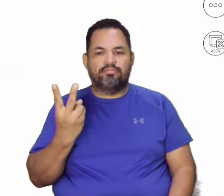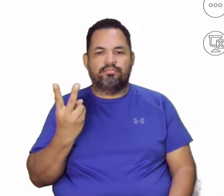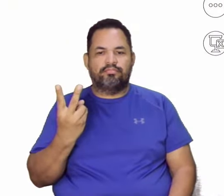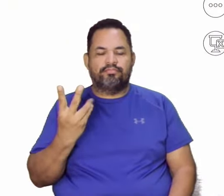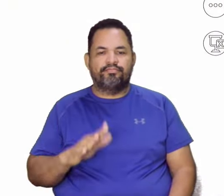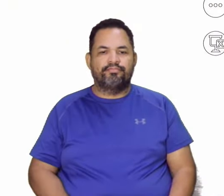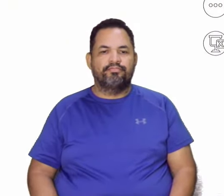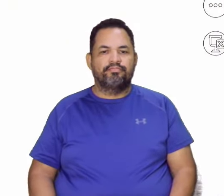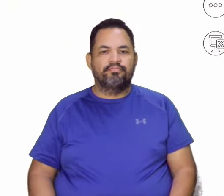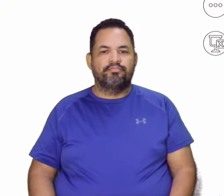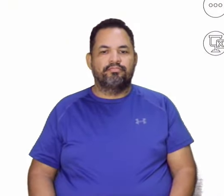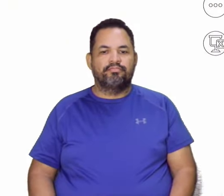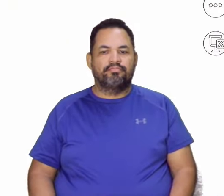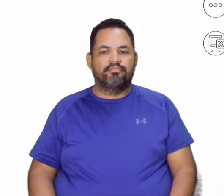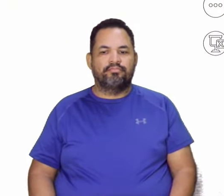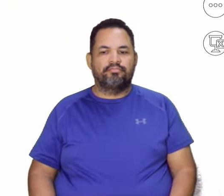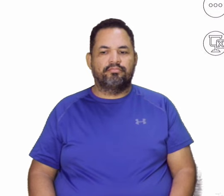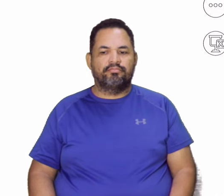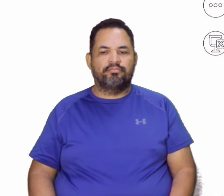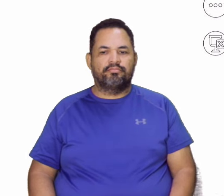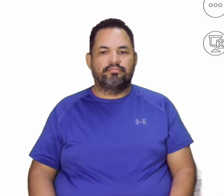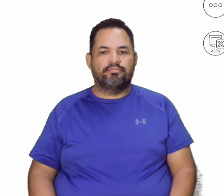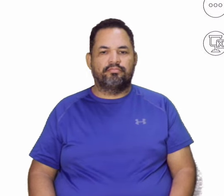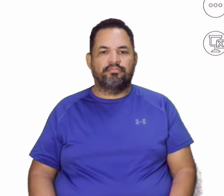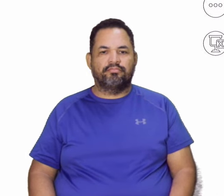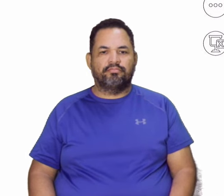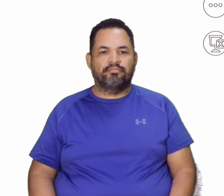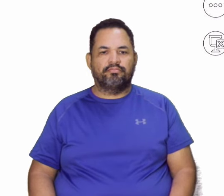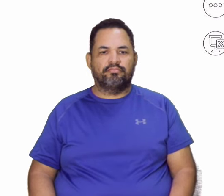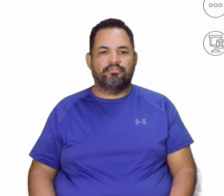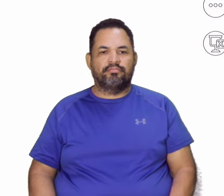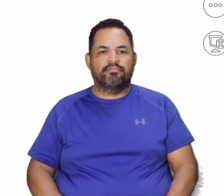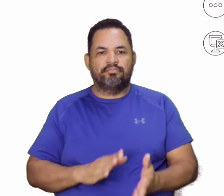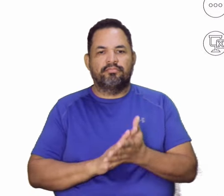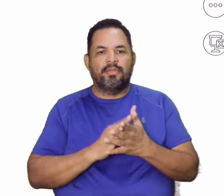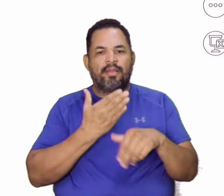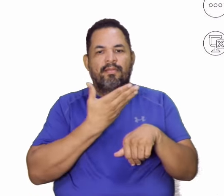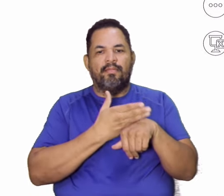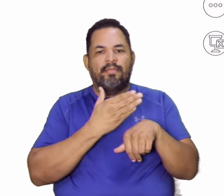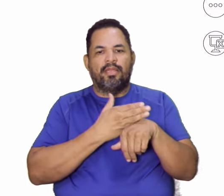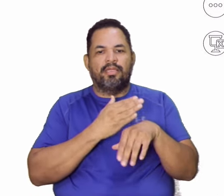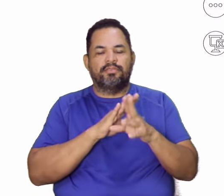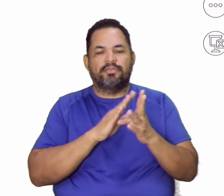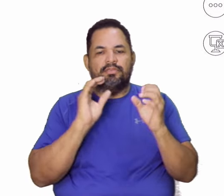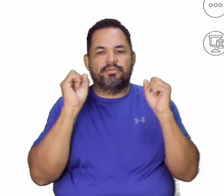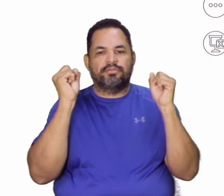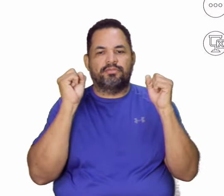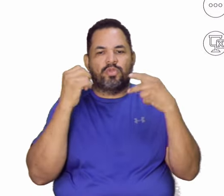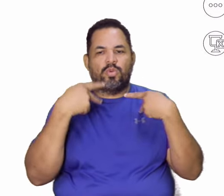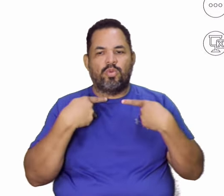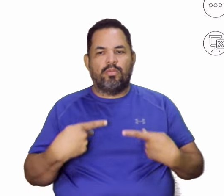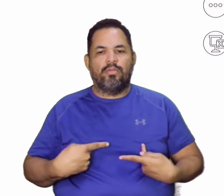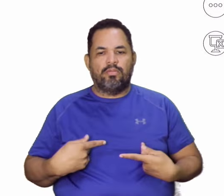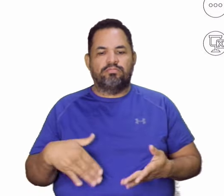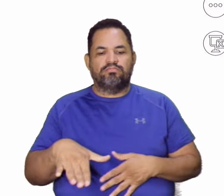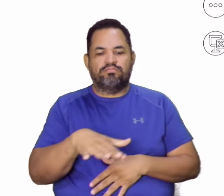como eu falei para vocês foi falado aqui a respeito das práticas corporais em ambientes